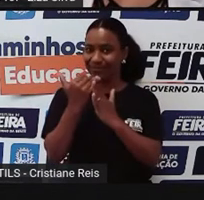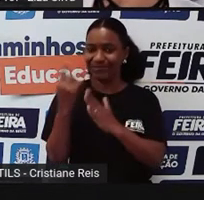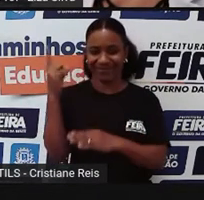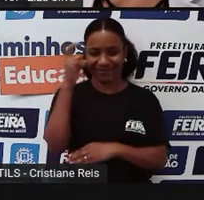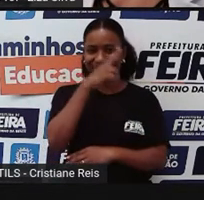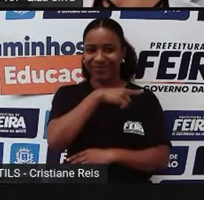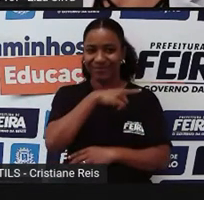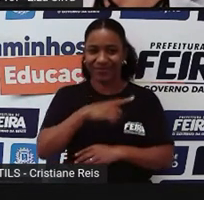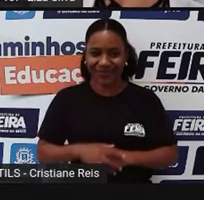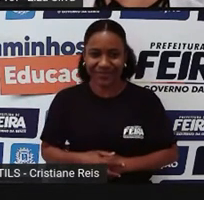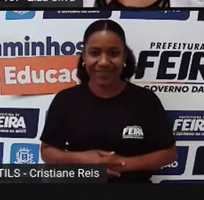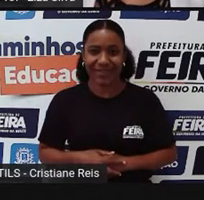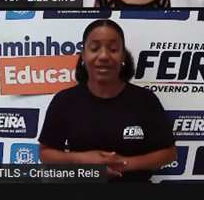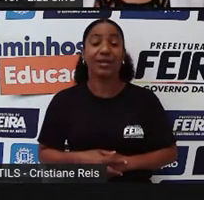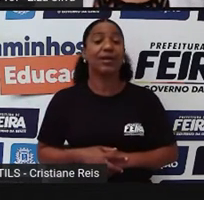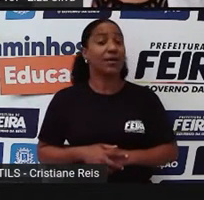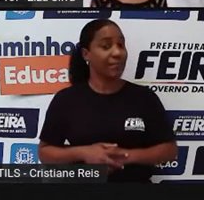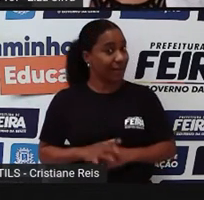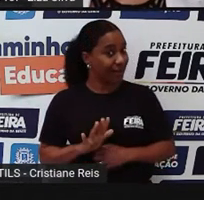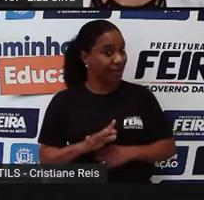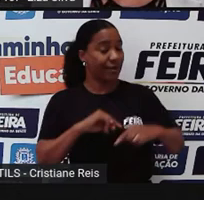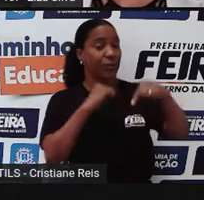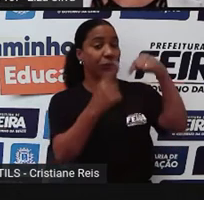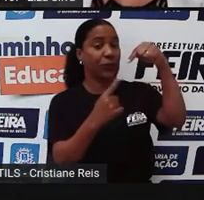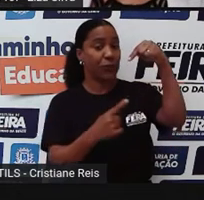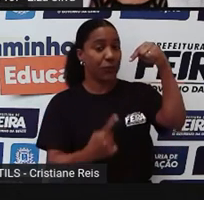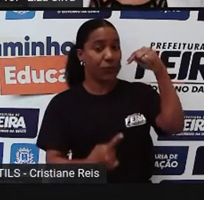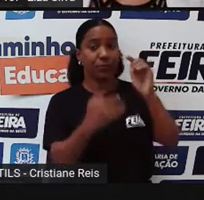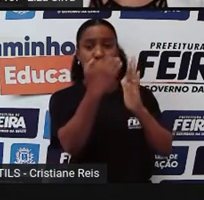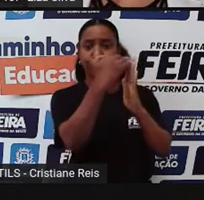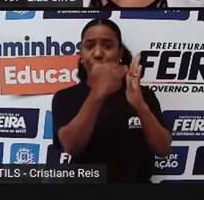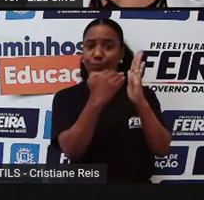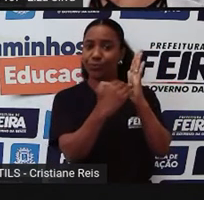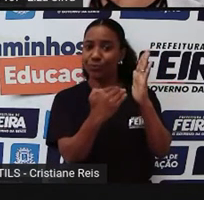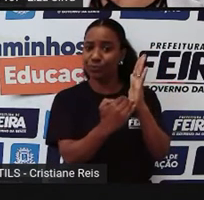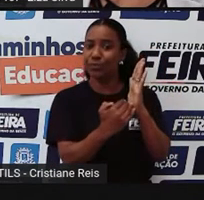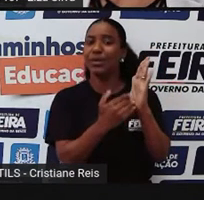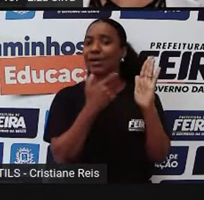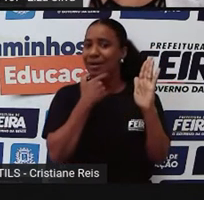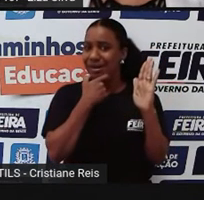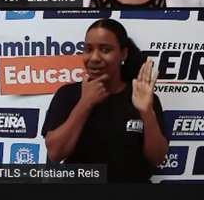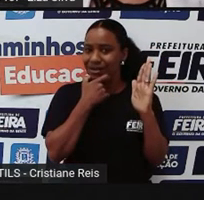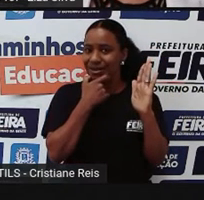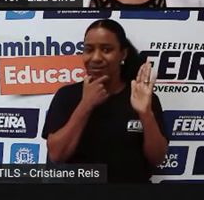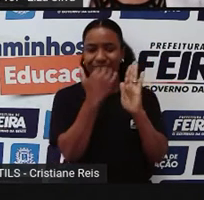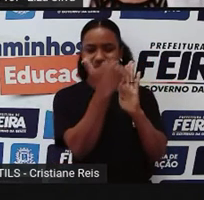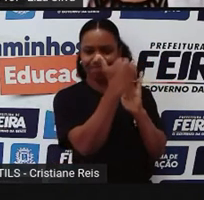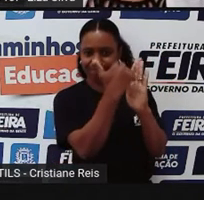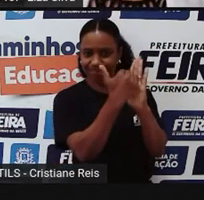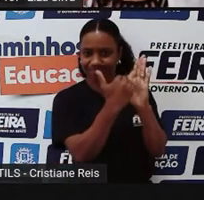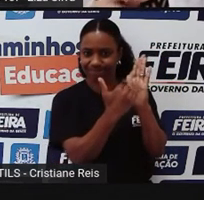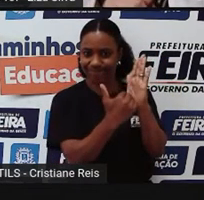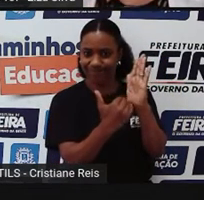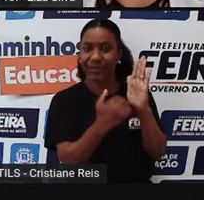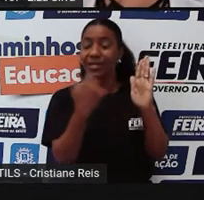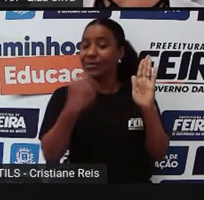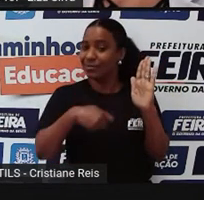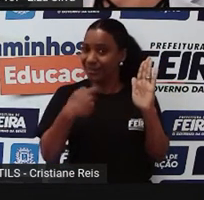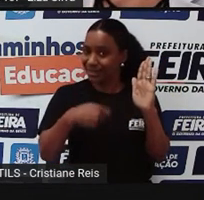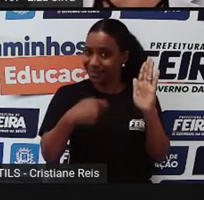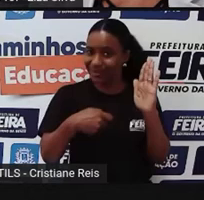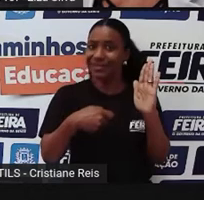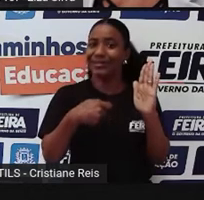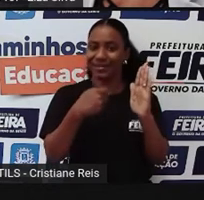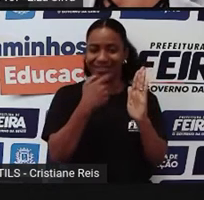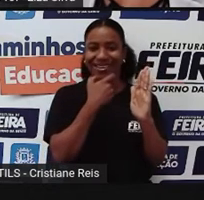não devemos nos esquecer do nosso caderno de inglês que precisa ficar muito organizado não escrevo o